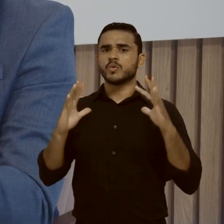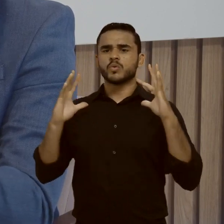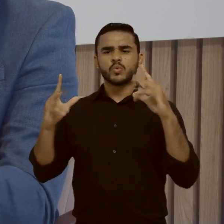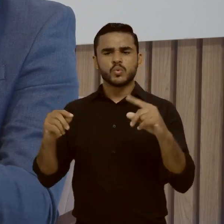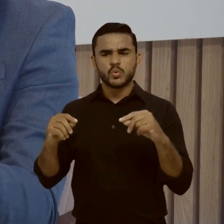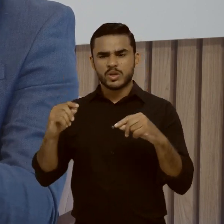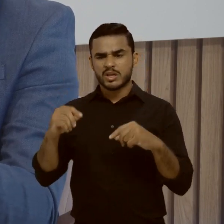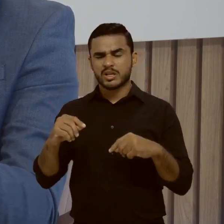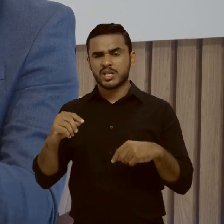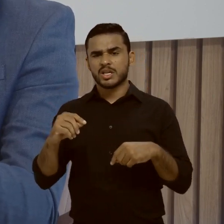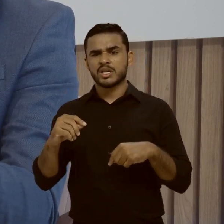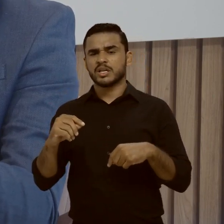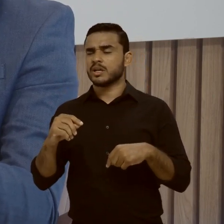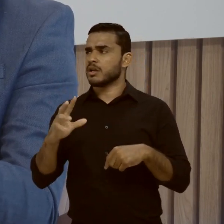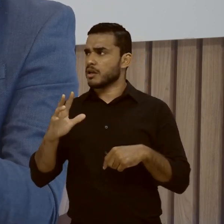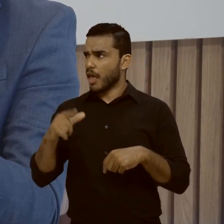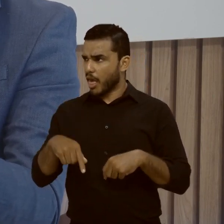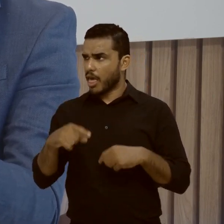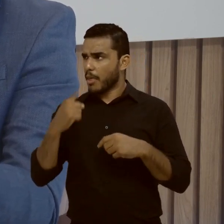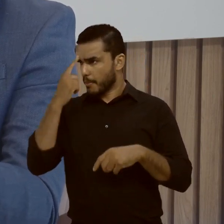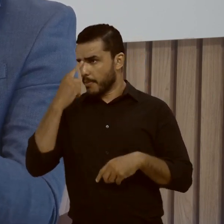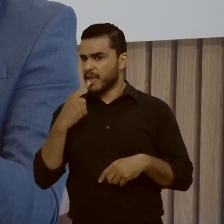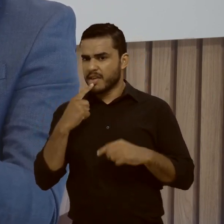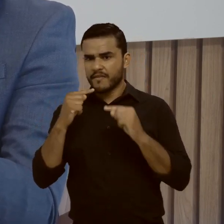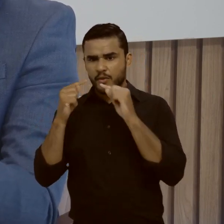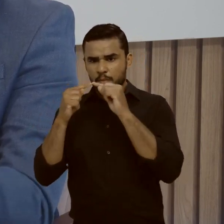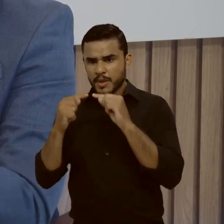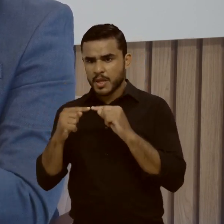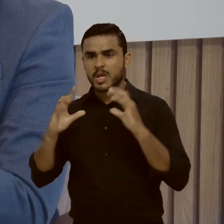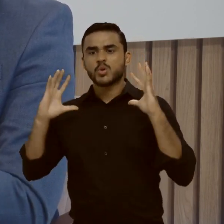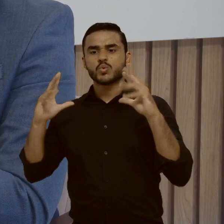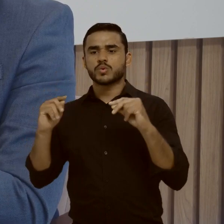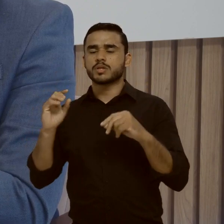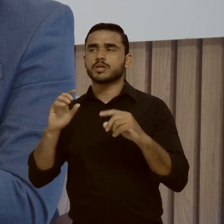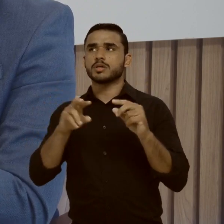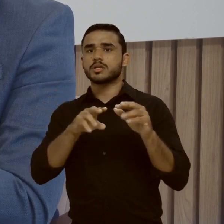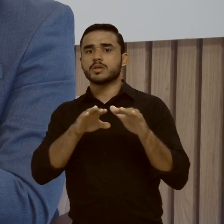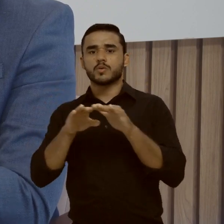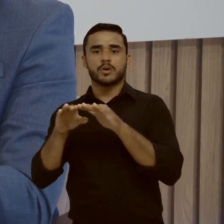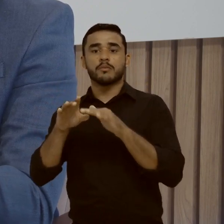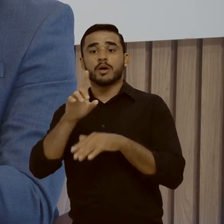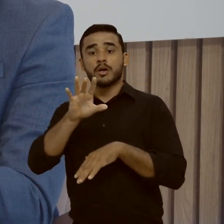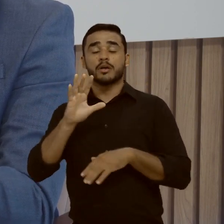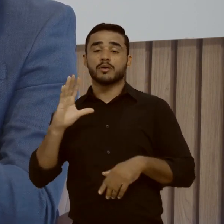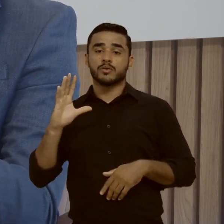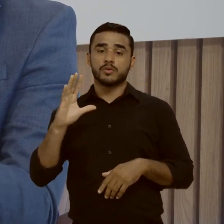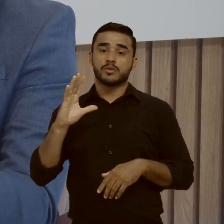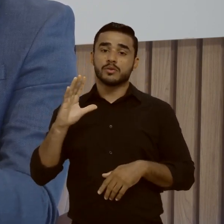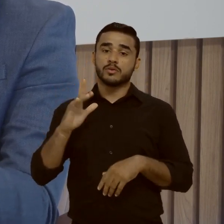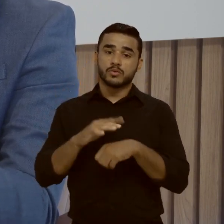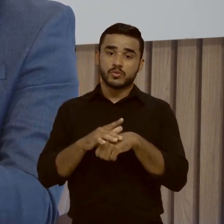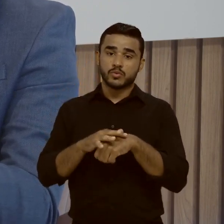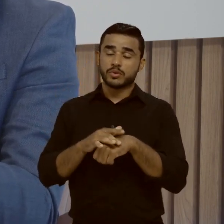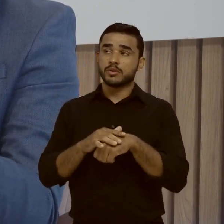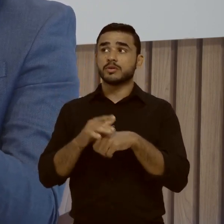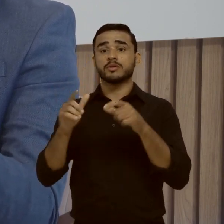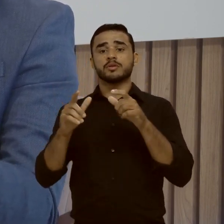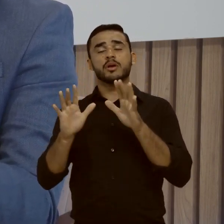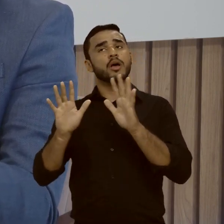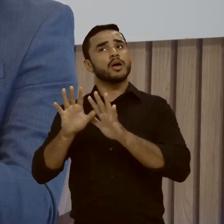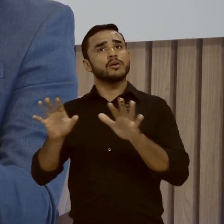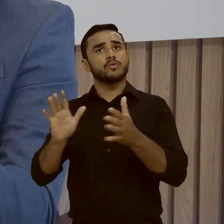nesse perfil? Claro que não, mas é bom a gente conhecer um pouco sobre a doença, tá? E aí você citou previamente,